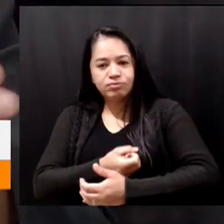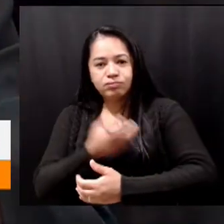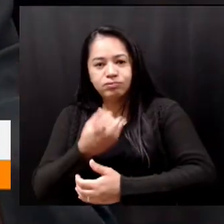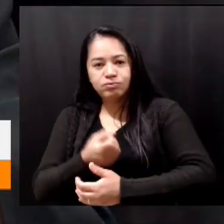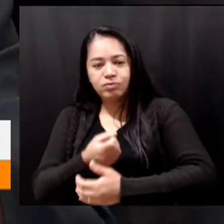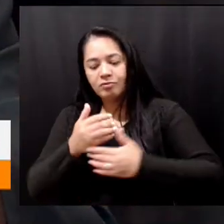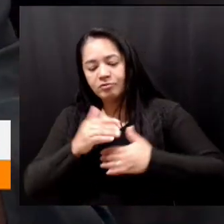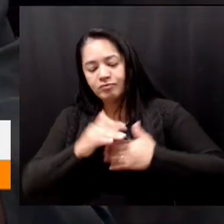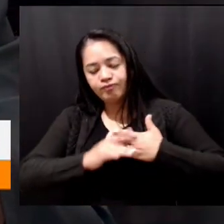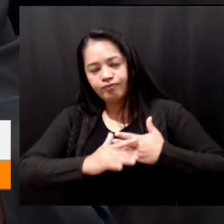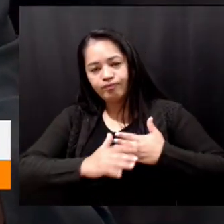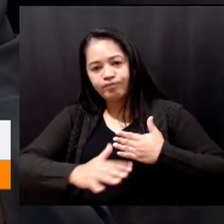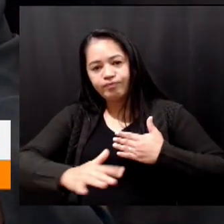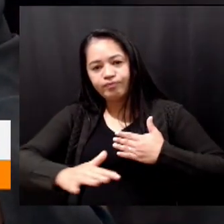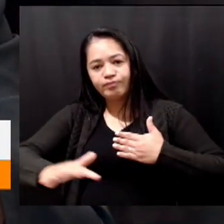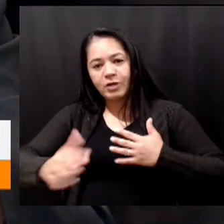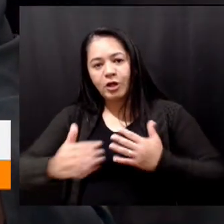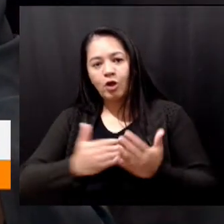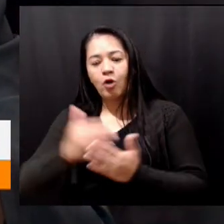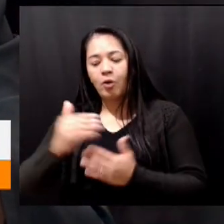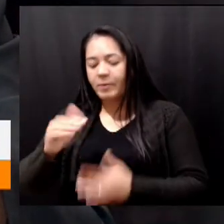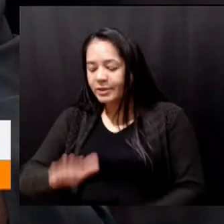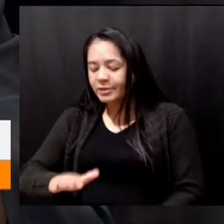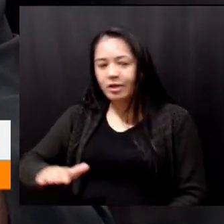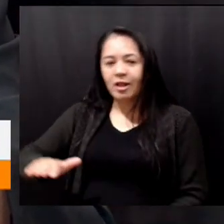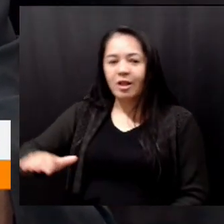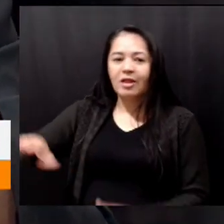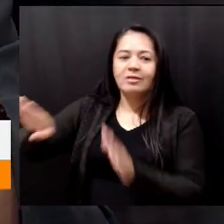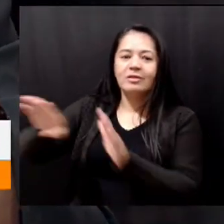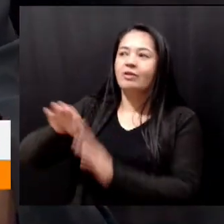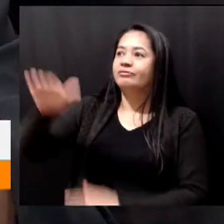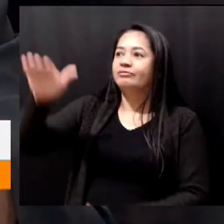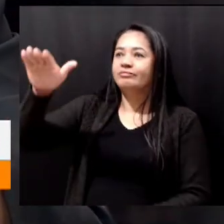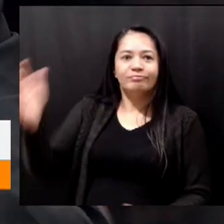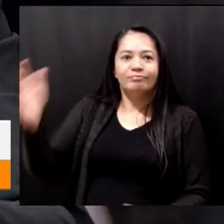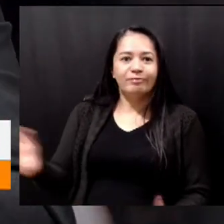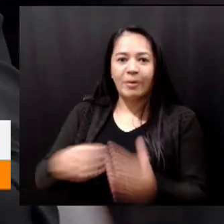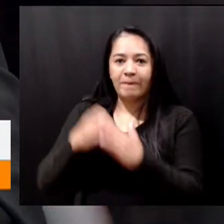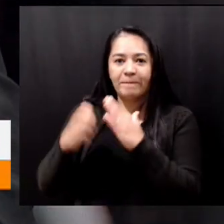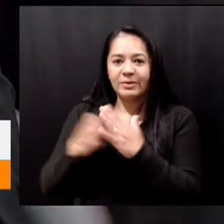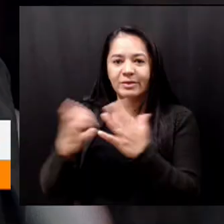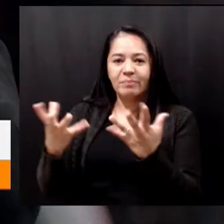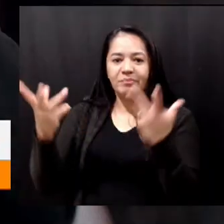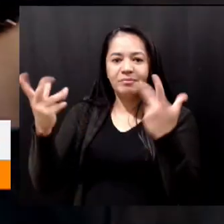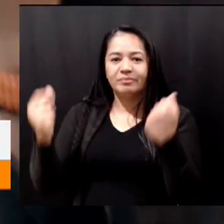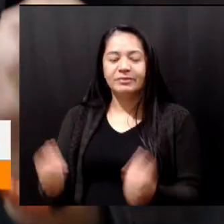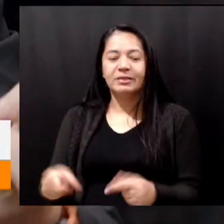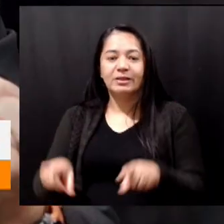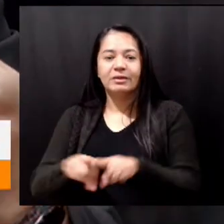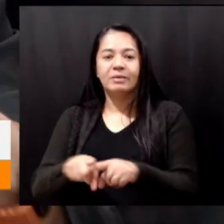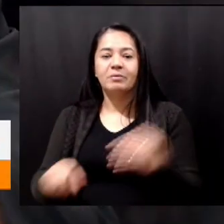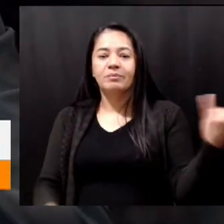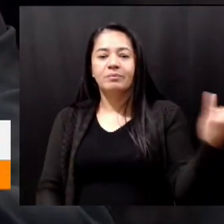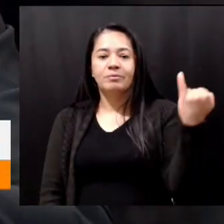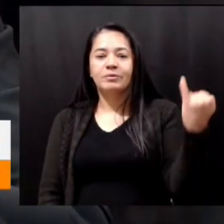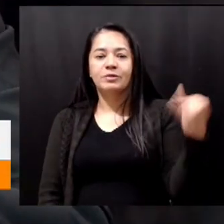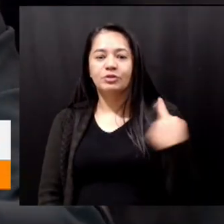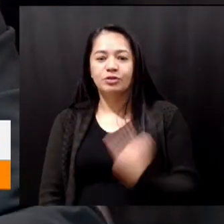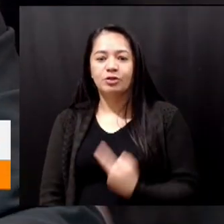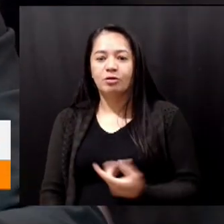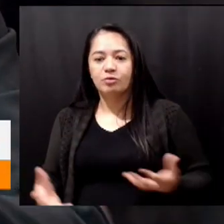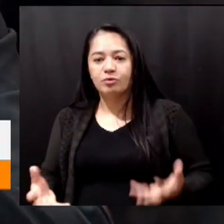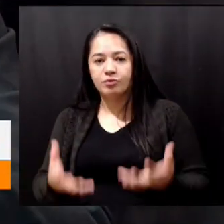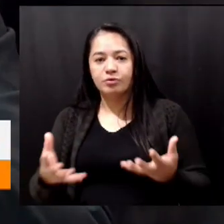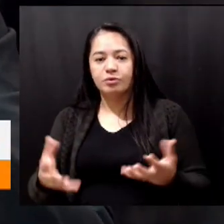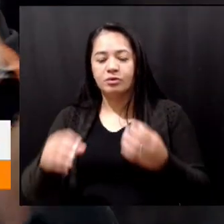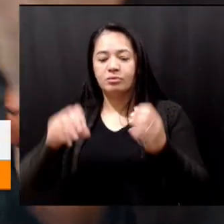vai começar desde o pequeno até terminar ali no iFood, e sem contar com a importância da gente promover o ecossistema até